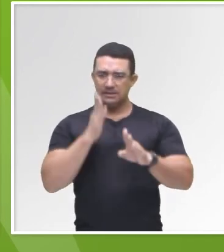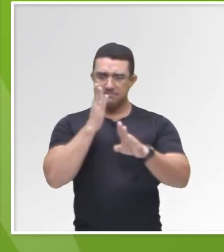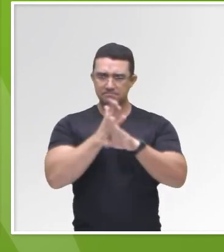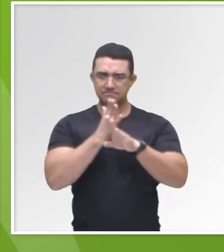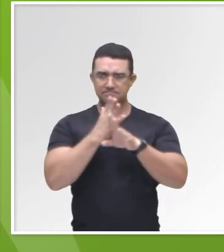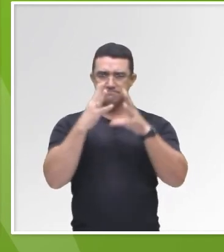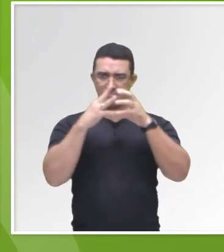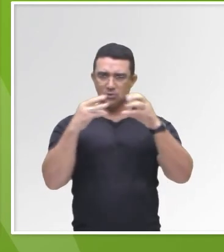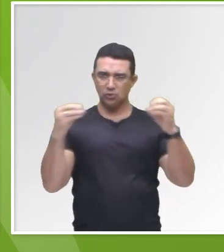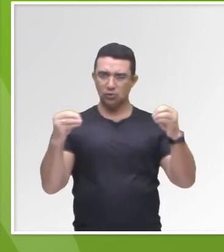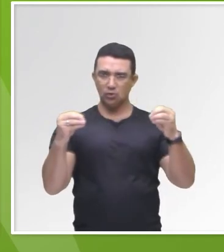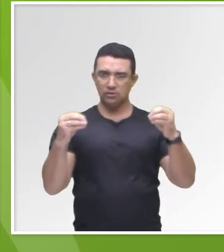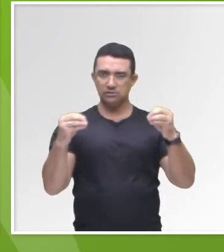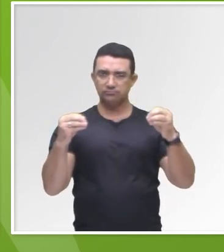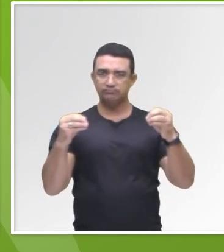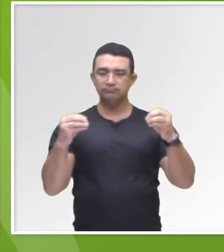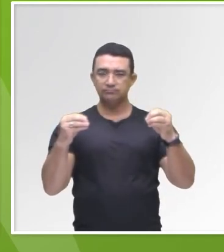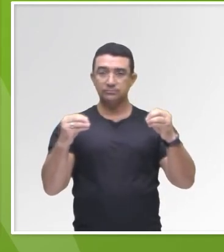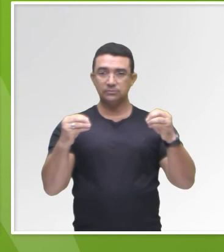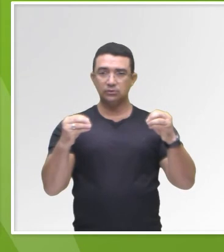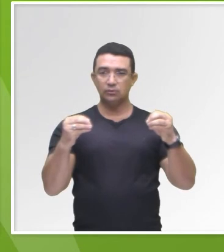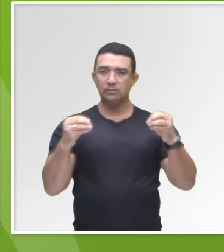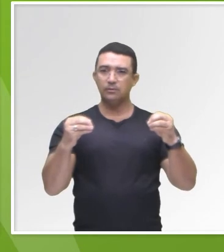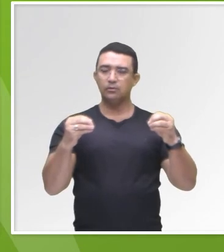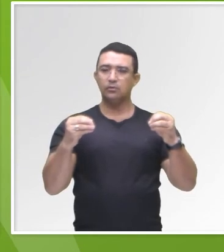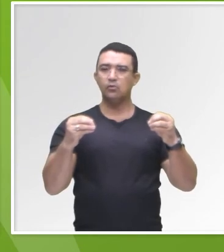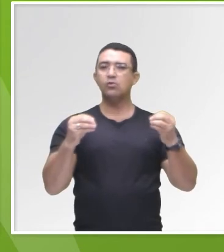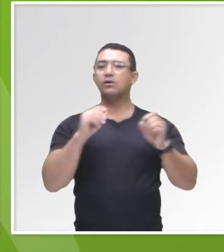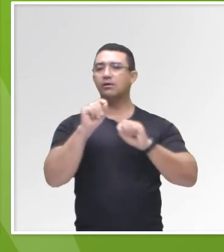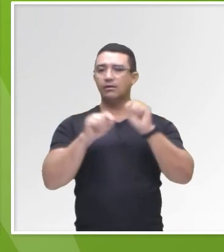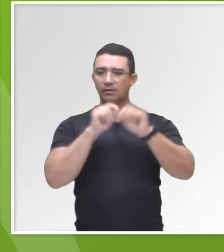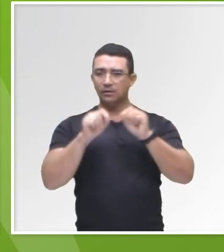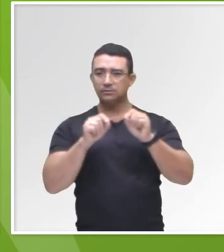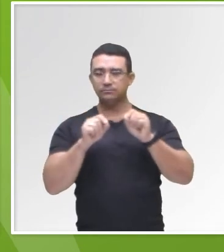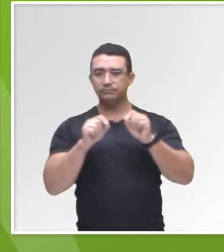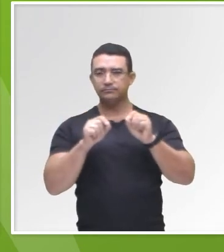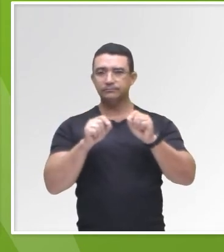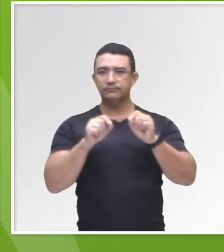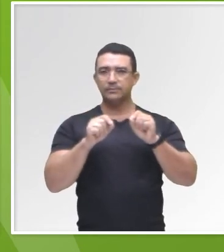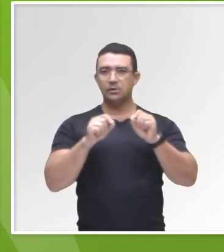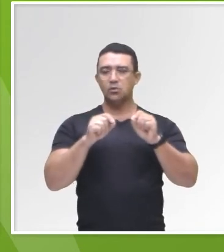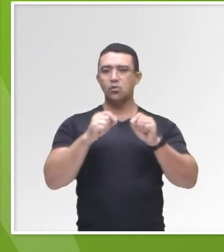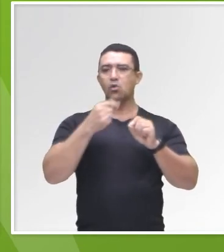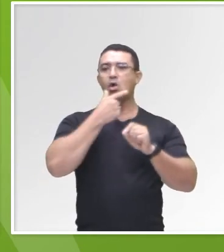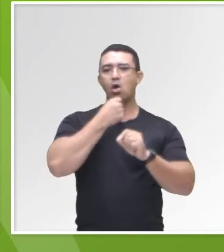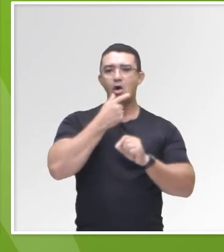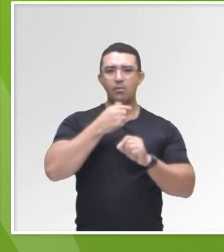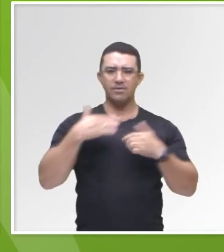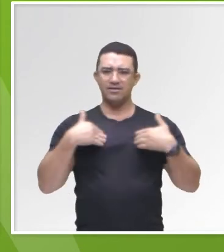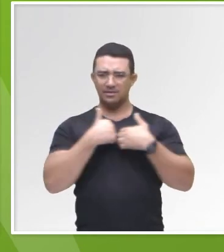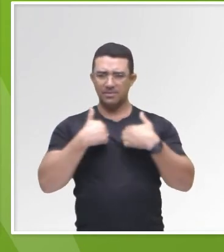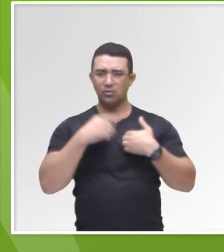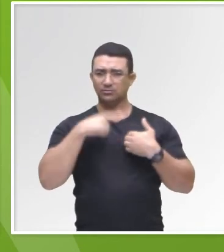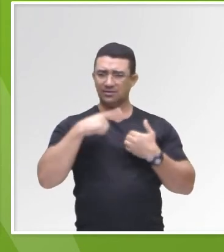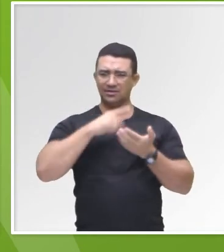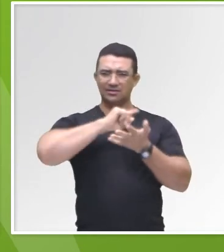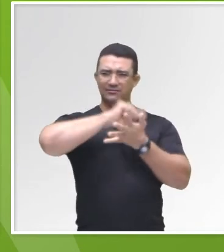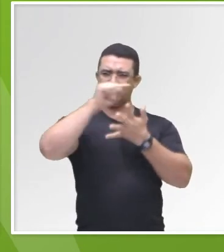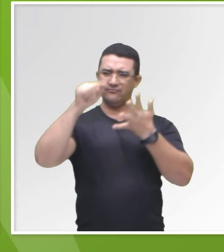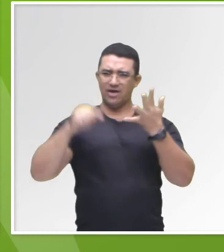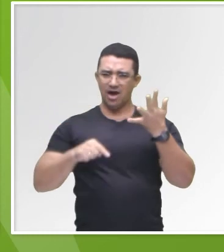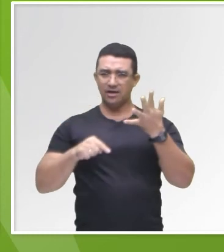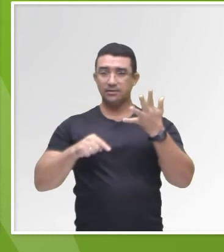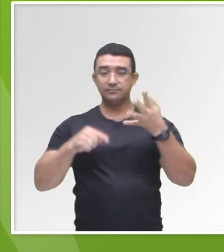Nos seres unicelulares, que são aqueles que são formados por uma única célula, a mitose está relacionada com a